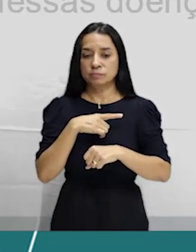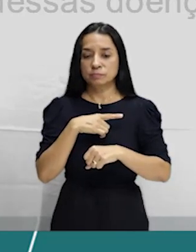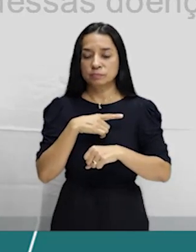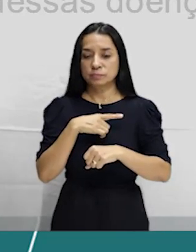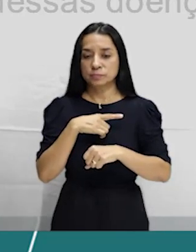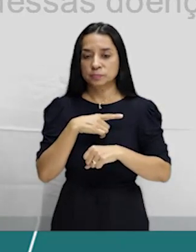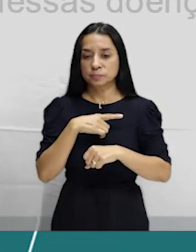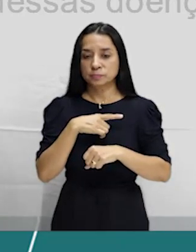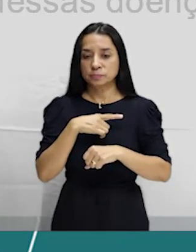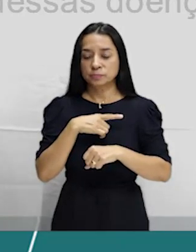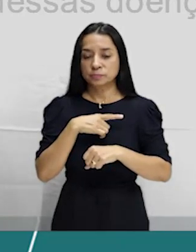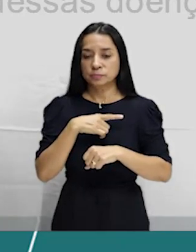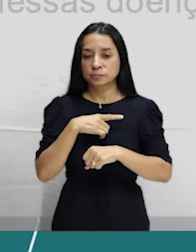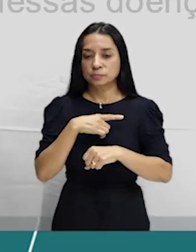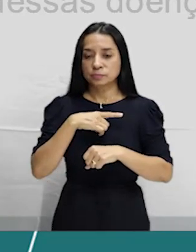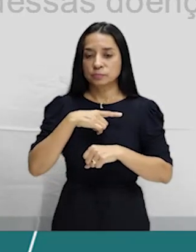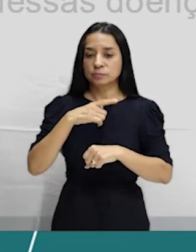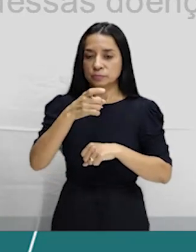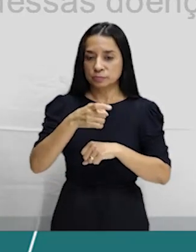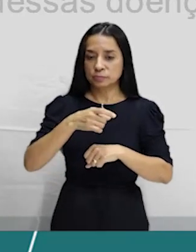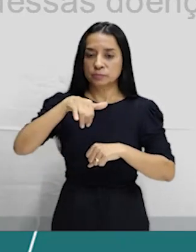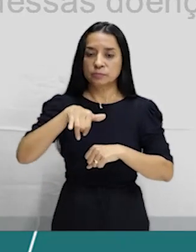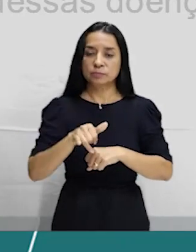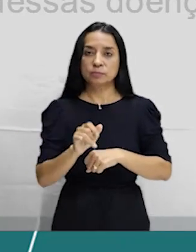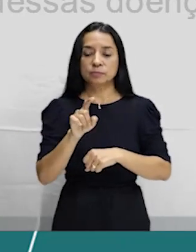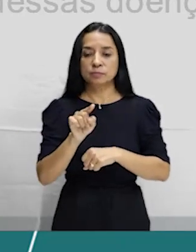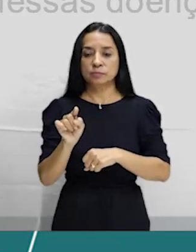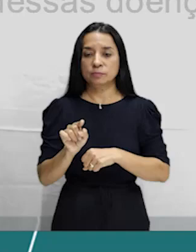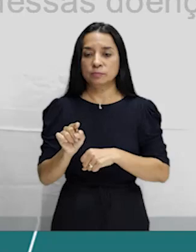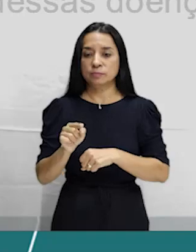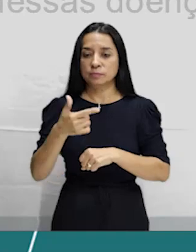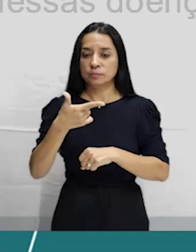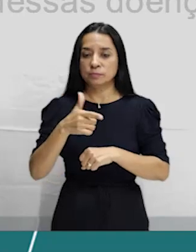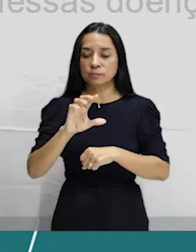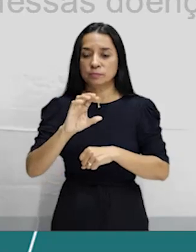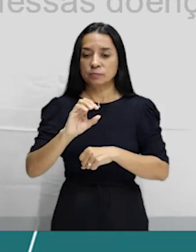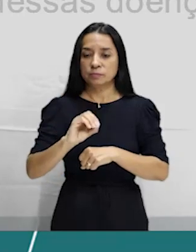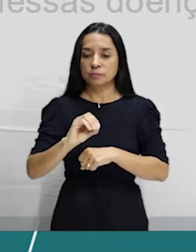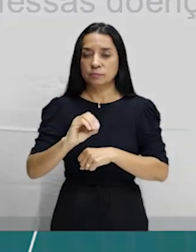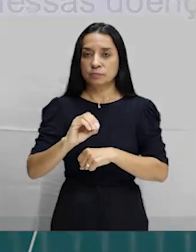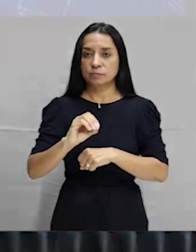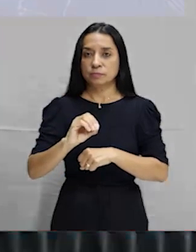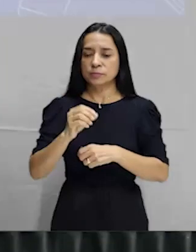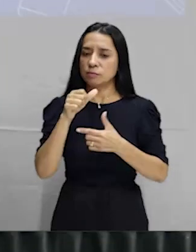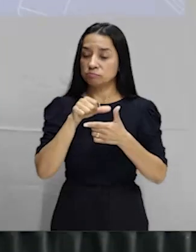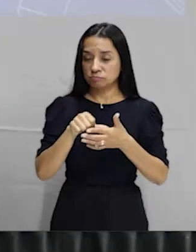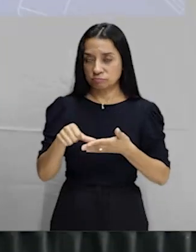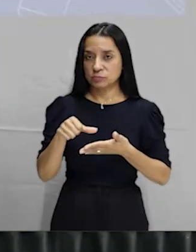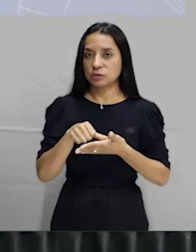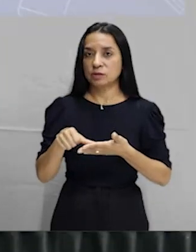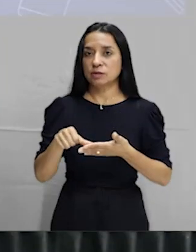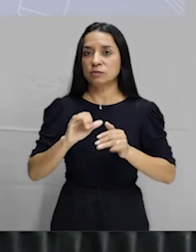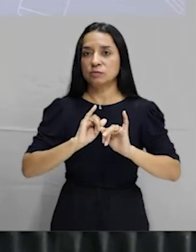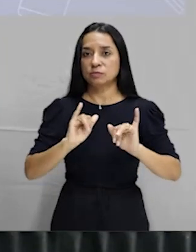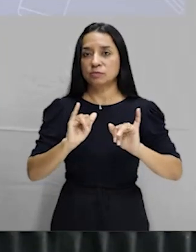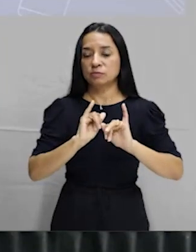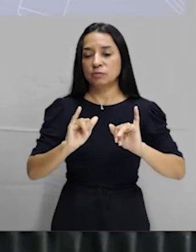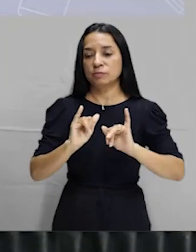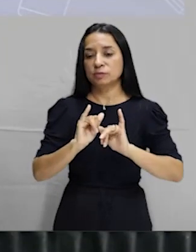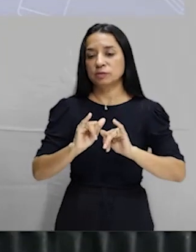enrolando. Afetados pelas doenças X, Y e Z. Ó, vai dando destaque, tá? Isso é informação